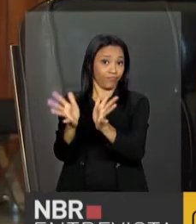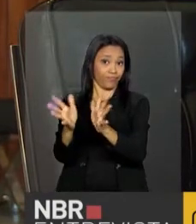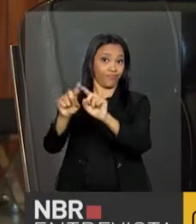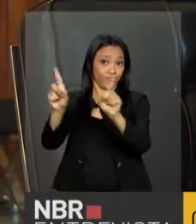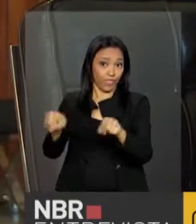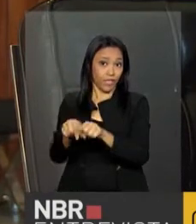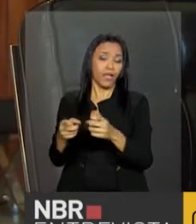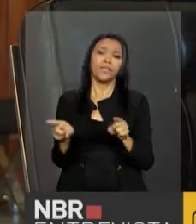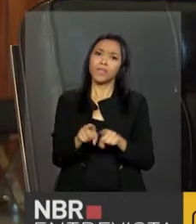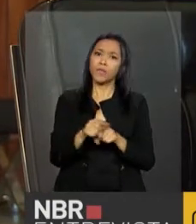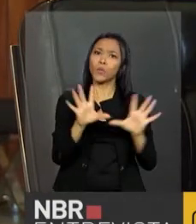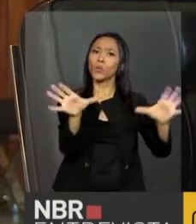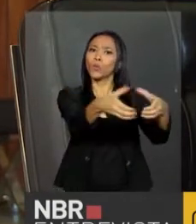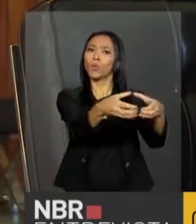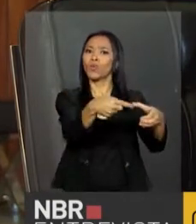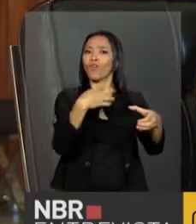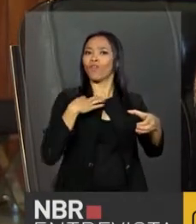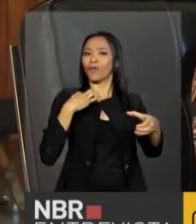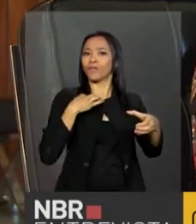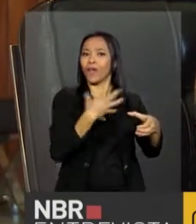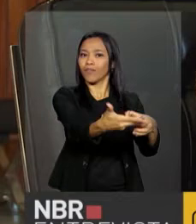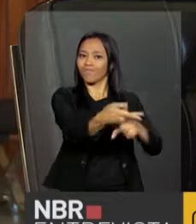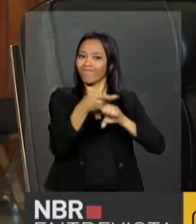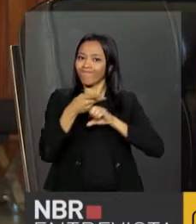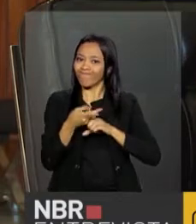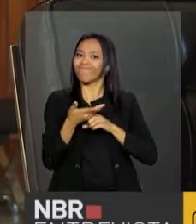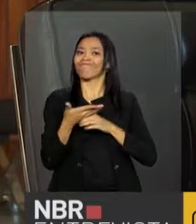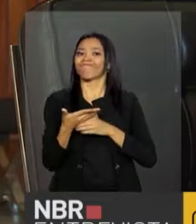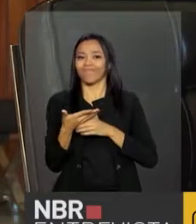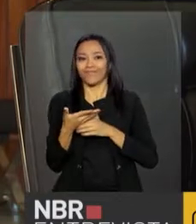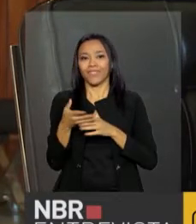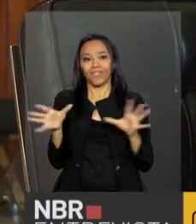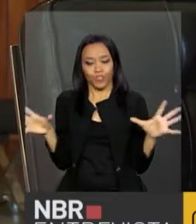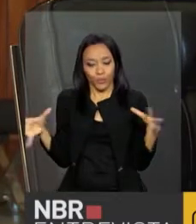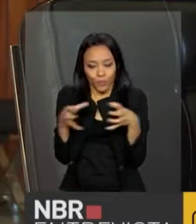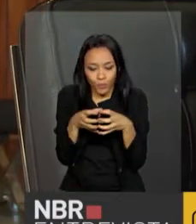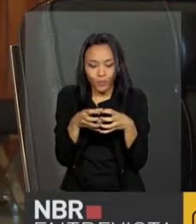e uma equipe voluntária, que produziu